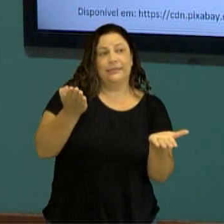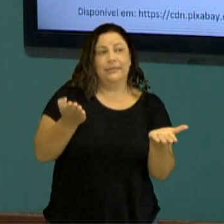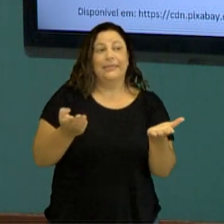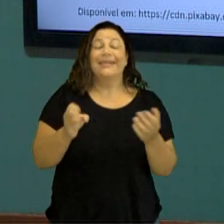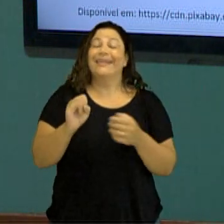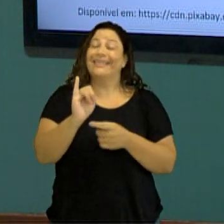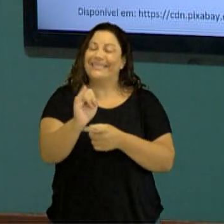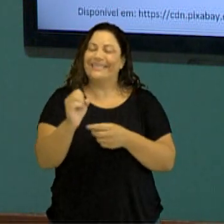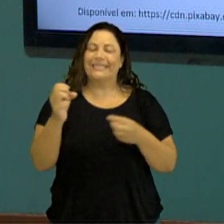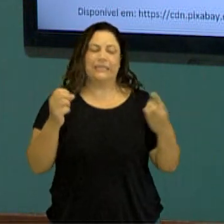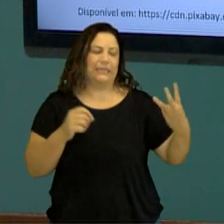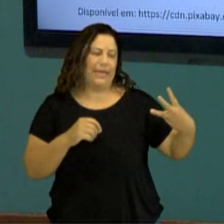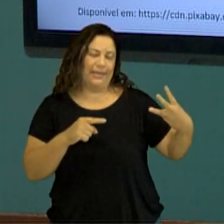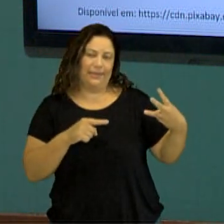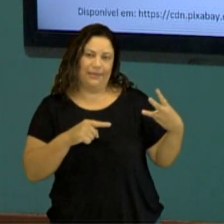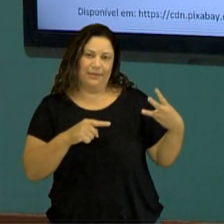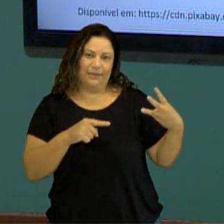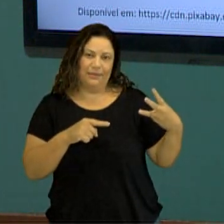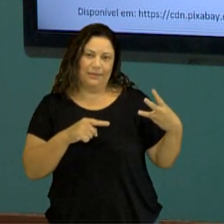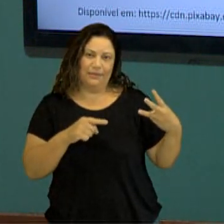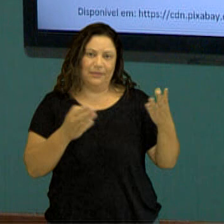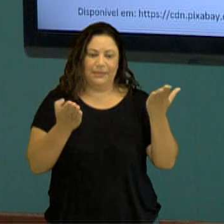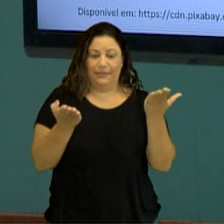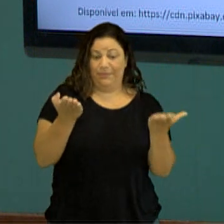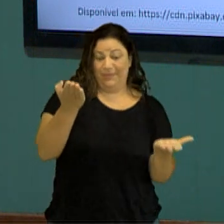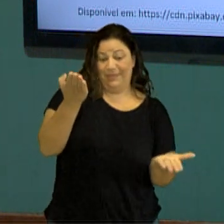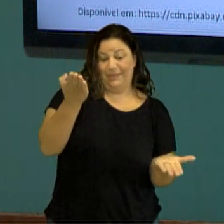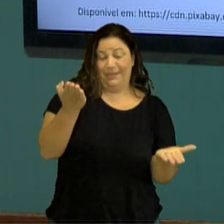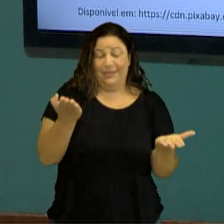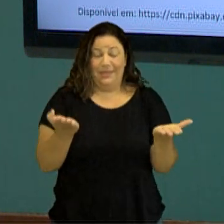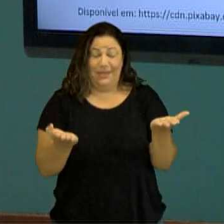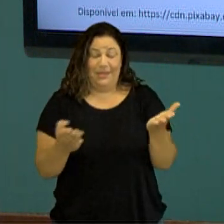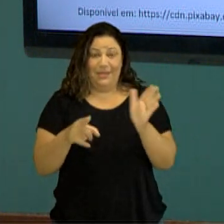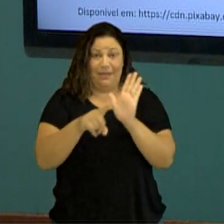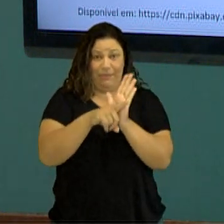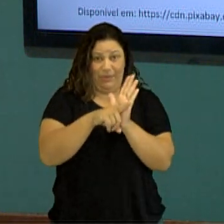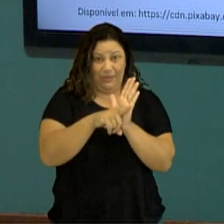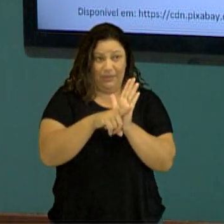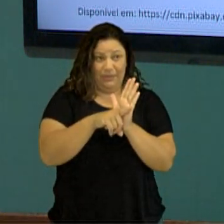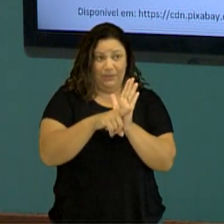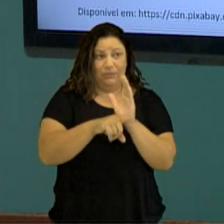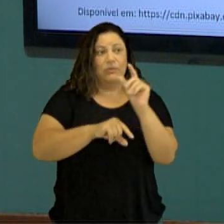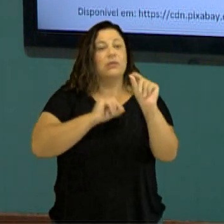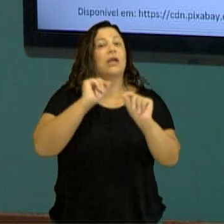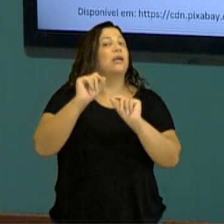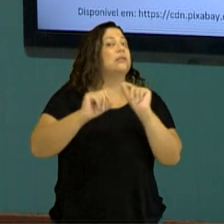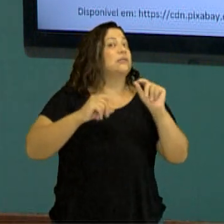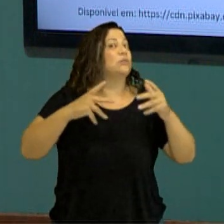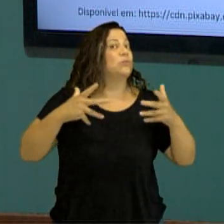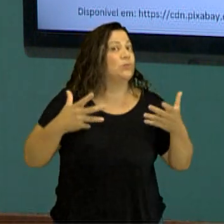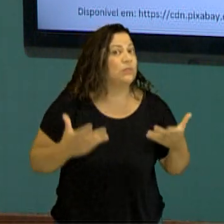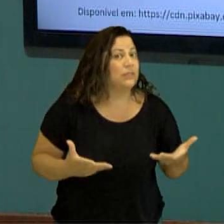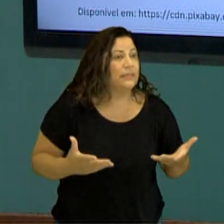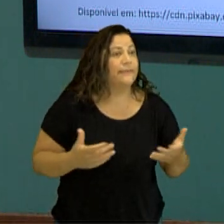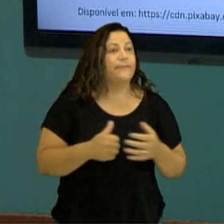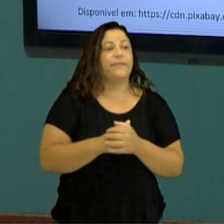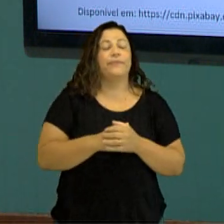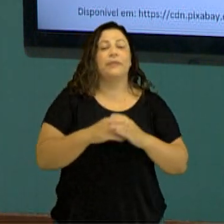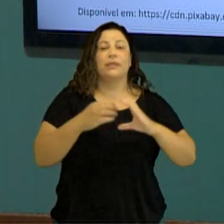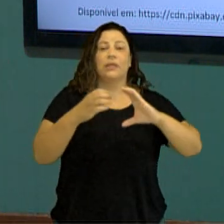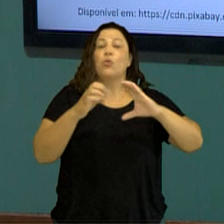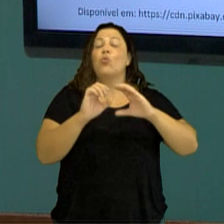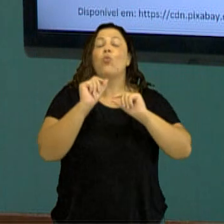3, e ela tem que estar em equilíbrio com a carga elétrica negativa, isso quer dizer que a quantidade de elétrons de